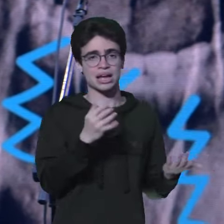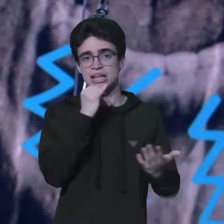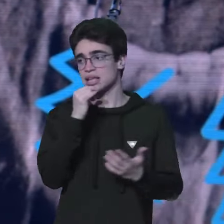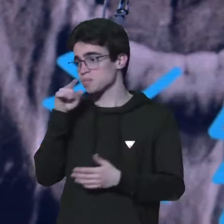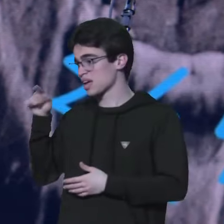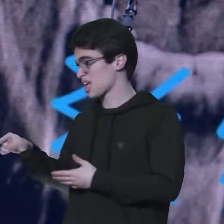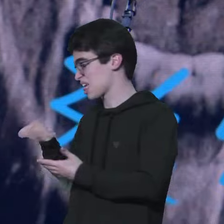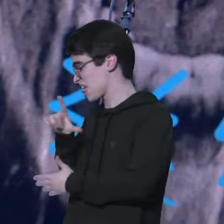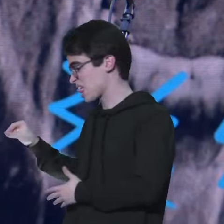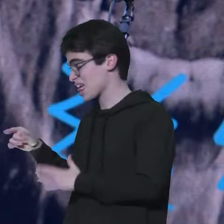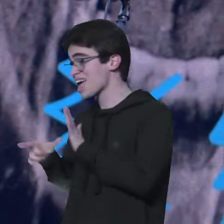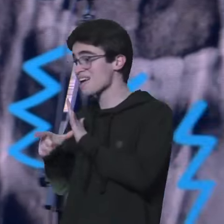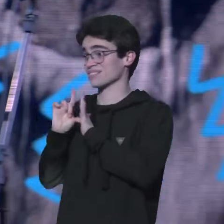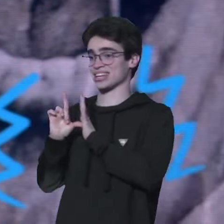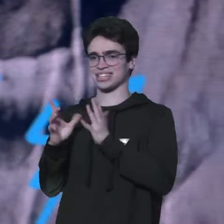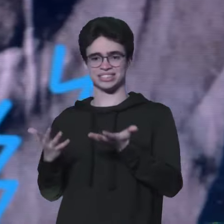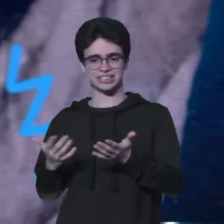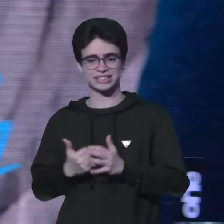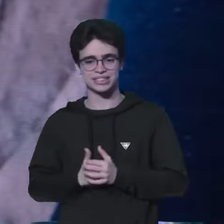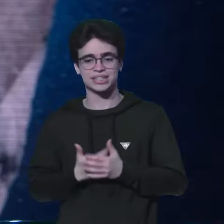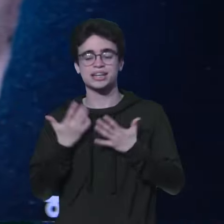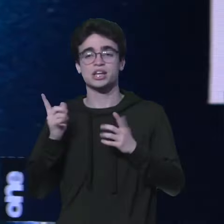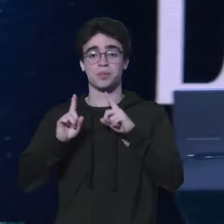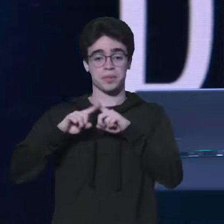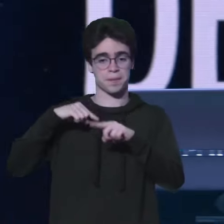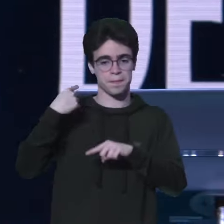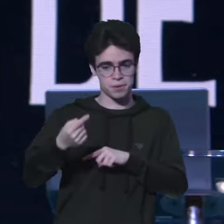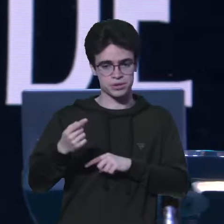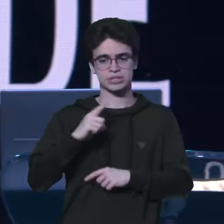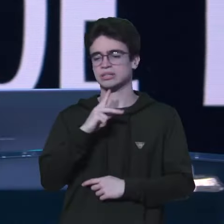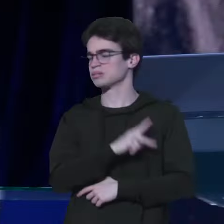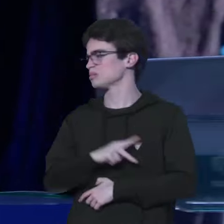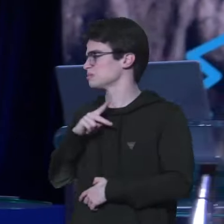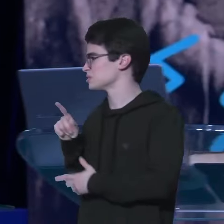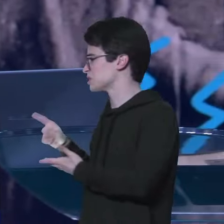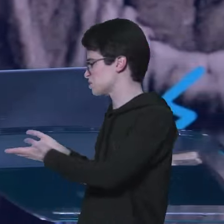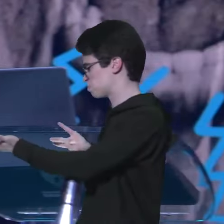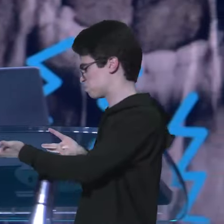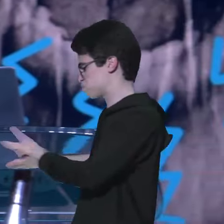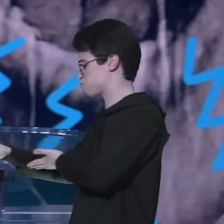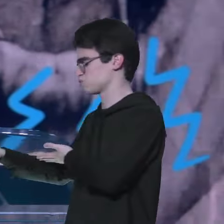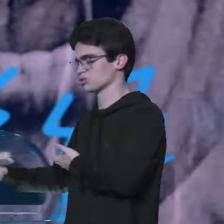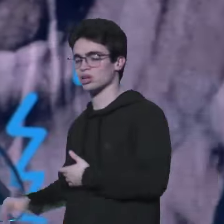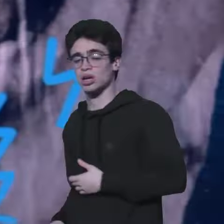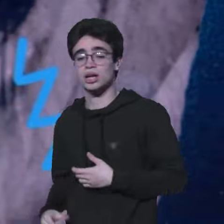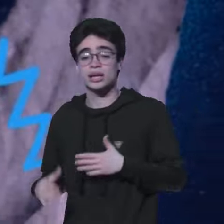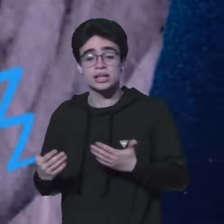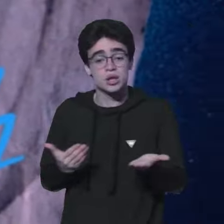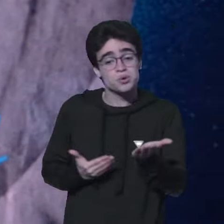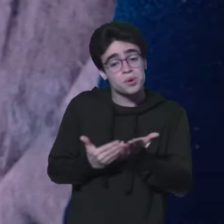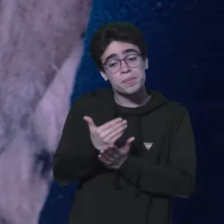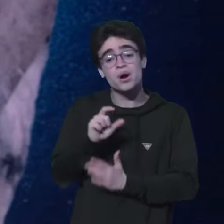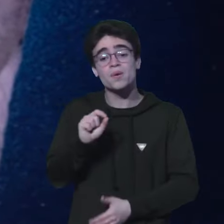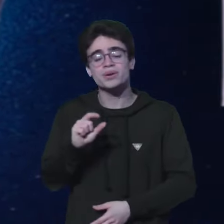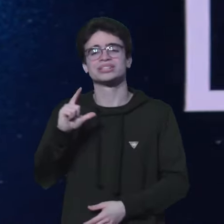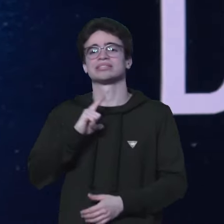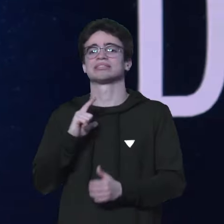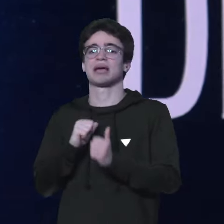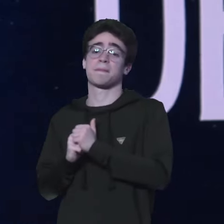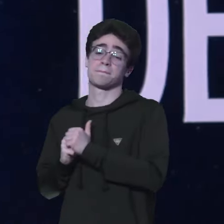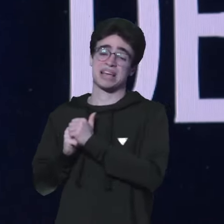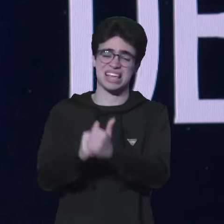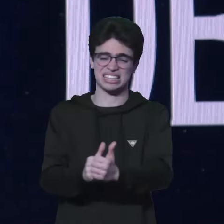dela. Então Paulo vai lá e expulsa o demônio dela, e começa uma perseguição a ele